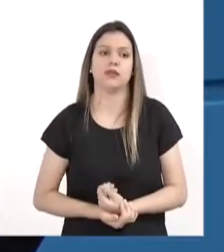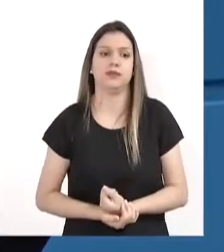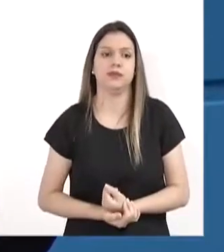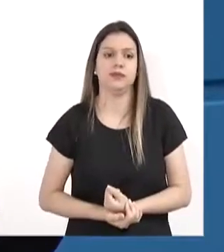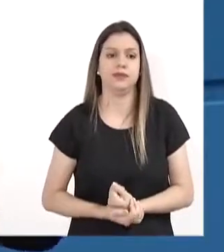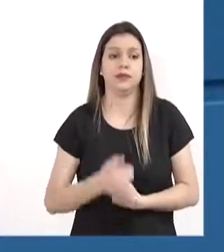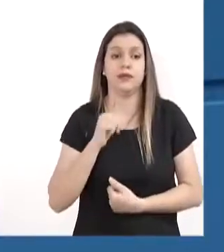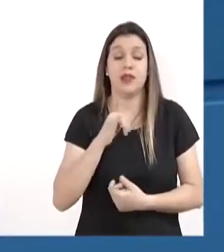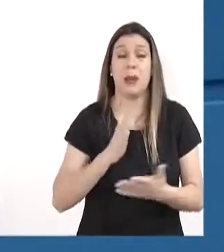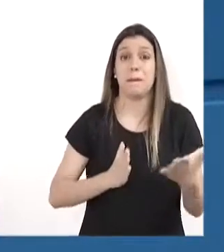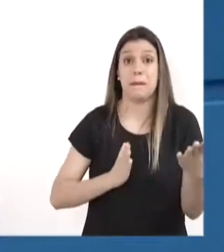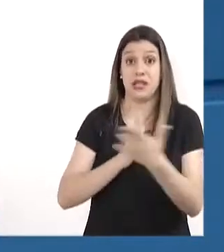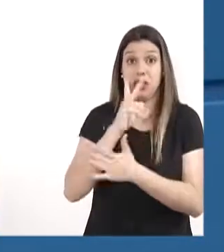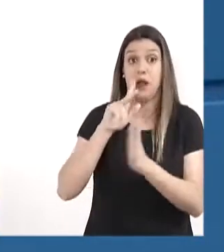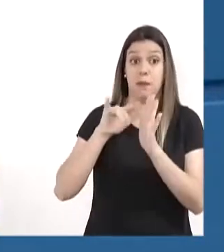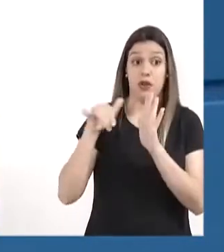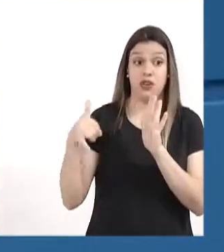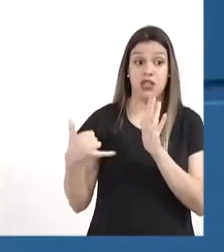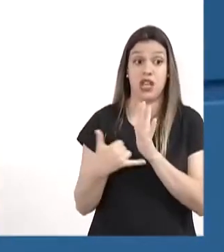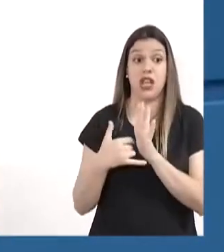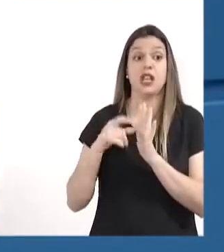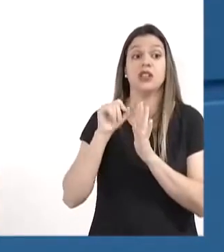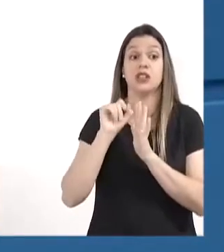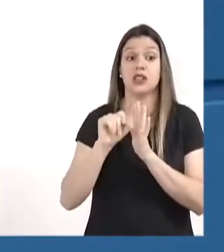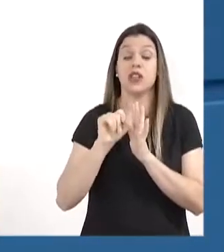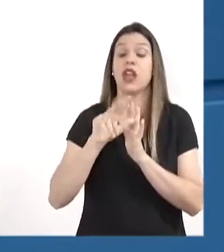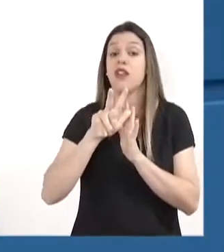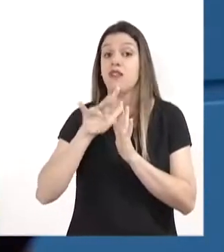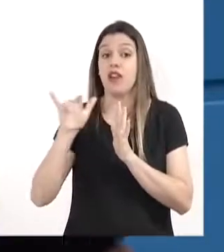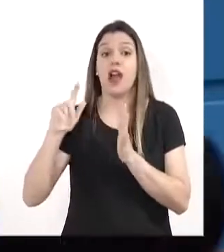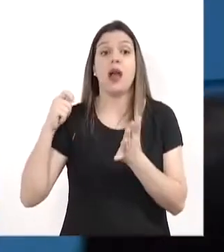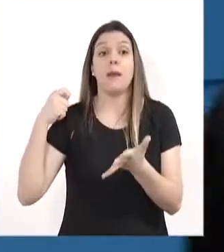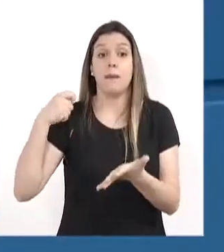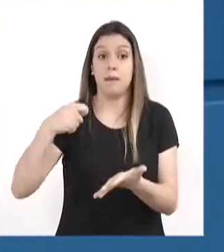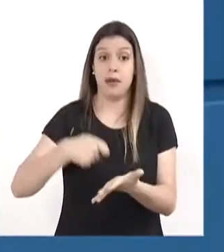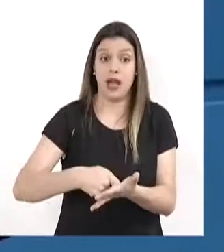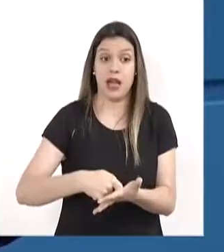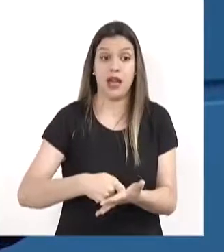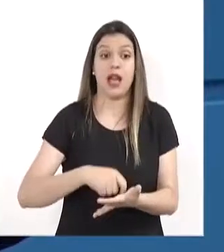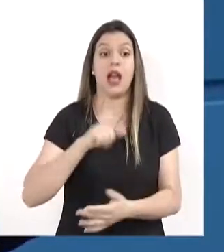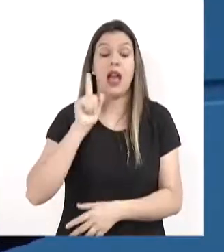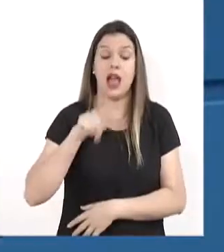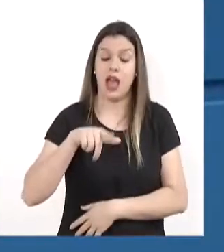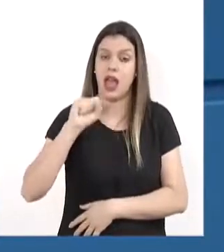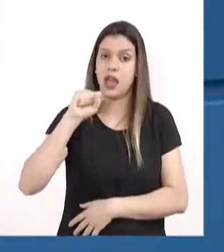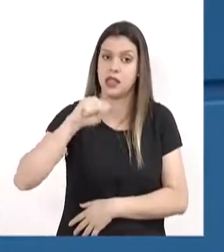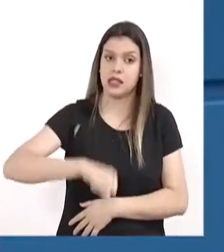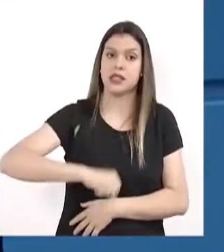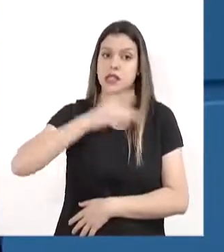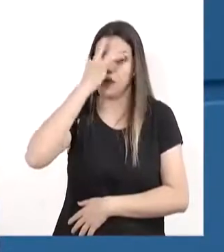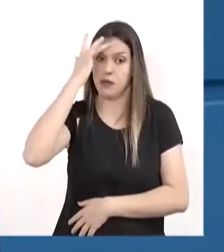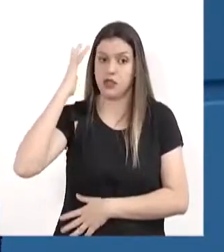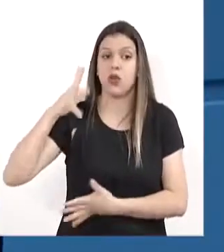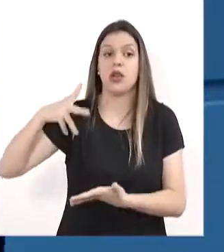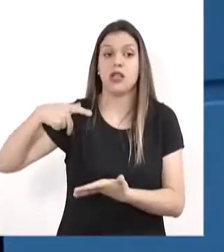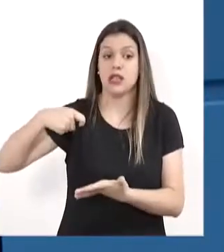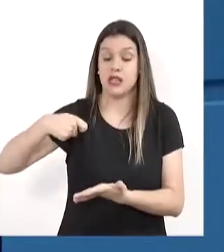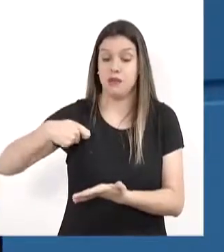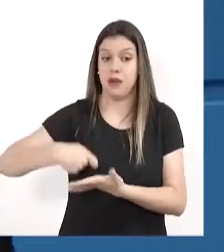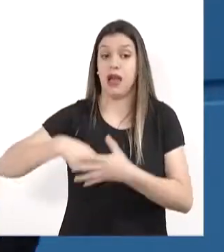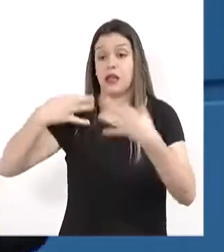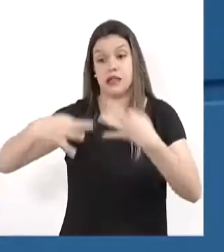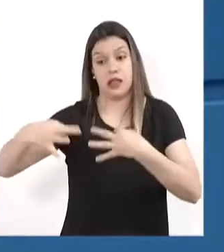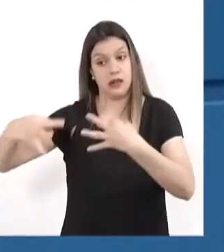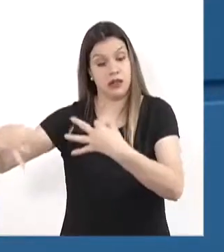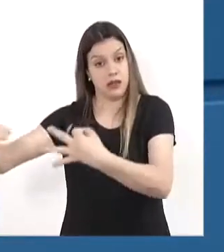aprovando esse projeto, quem vai pagar a conta é quem paga a conta em dia. Nós estamos votando